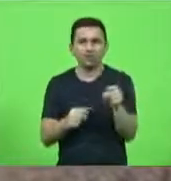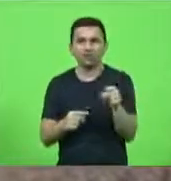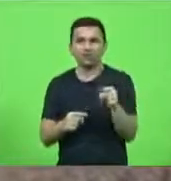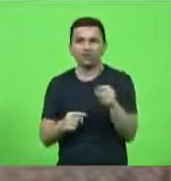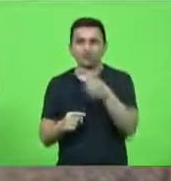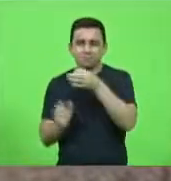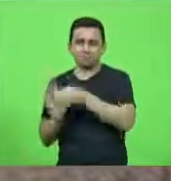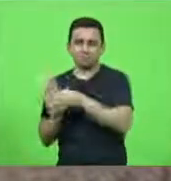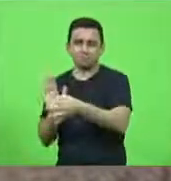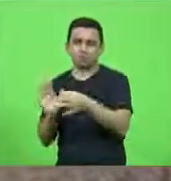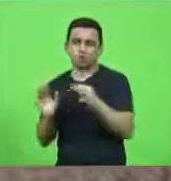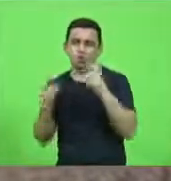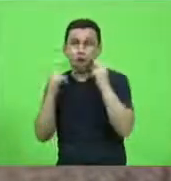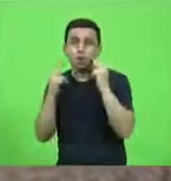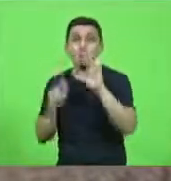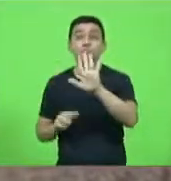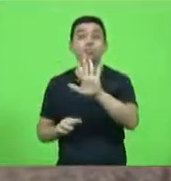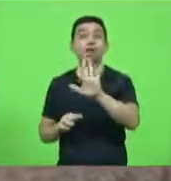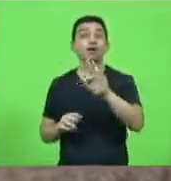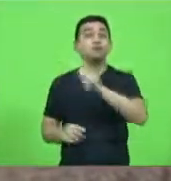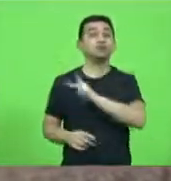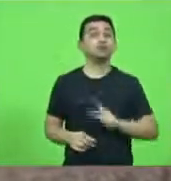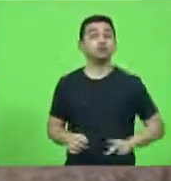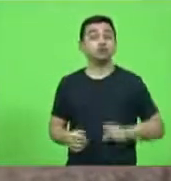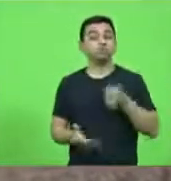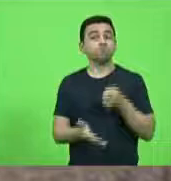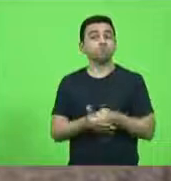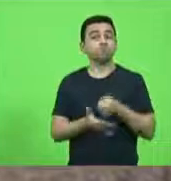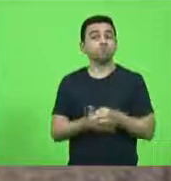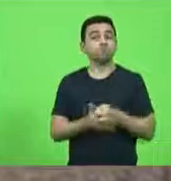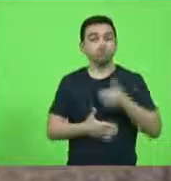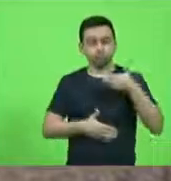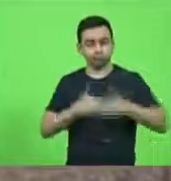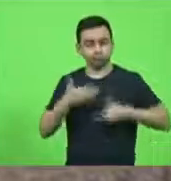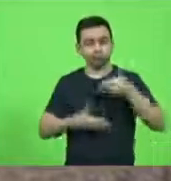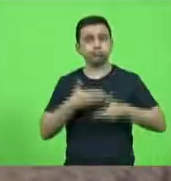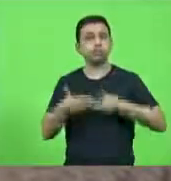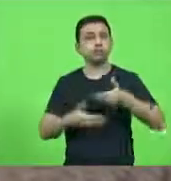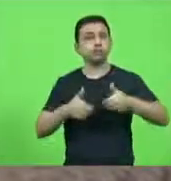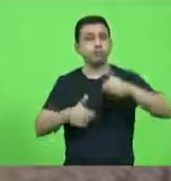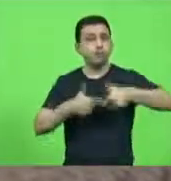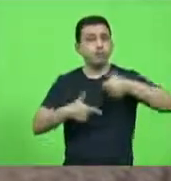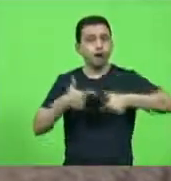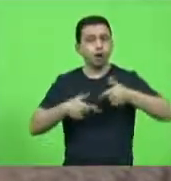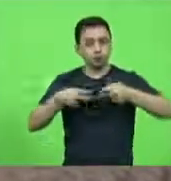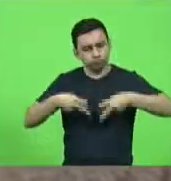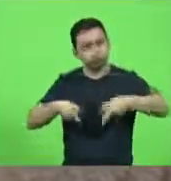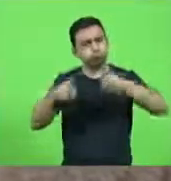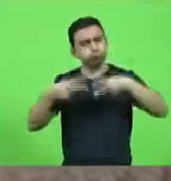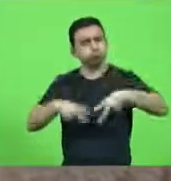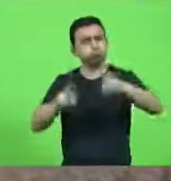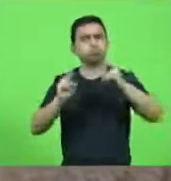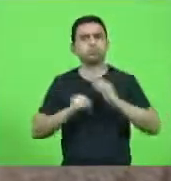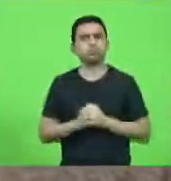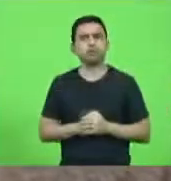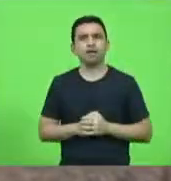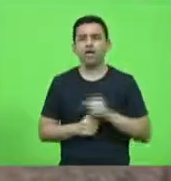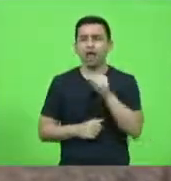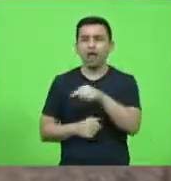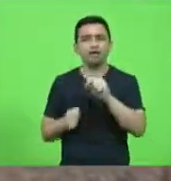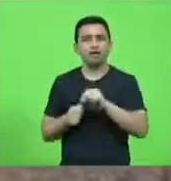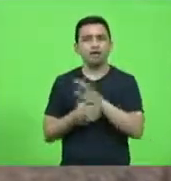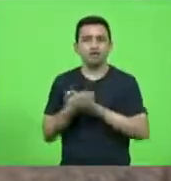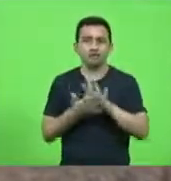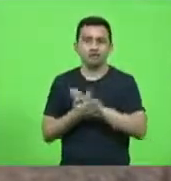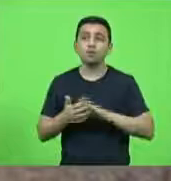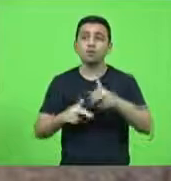Como presidente, ela tem a obrigação de fazer com que os trabalhos na comissão ele transcorra, ele aconteça. Isso ela não fez. Por